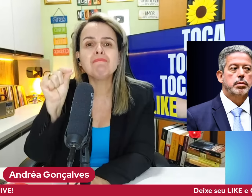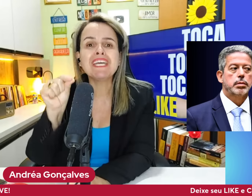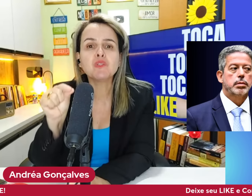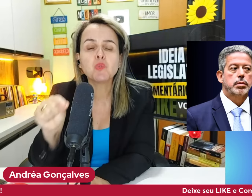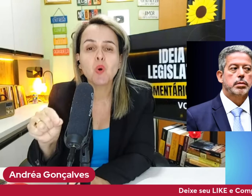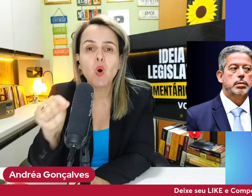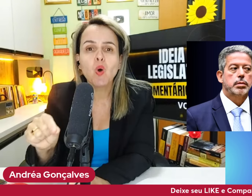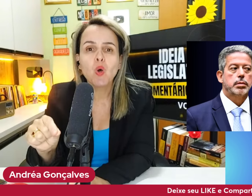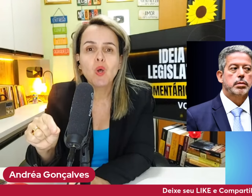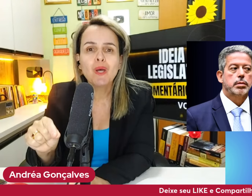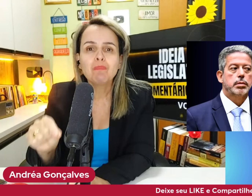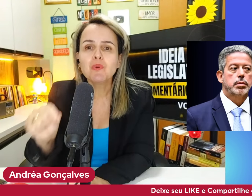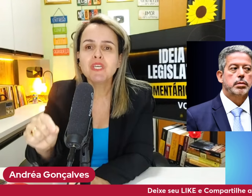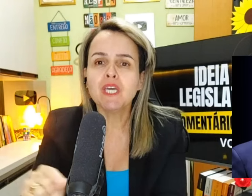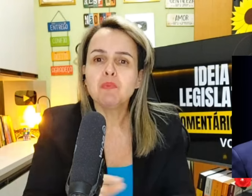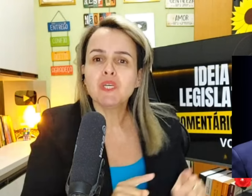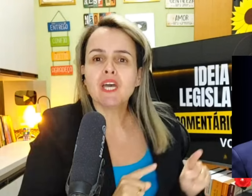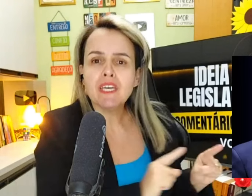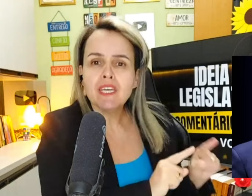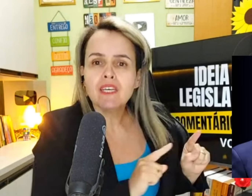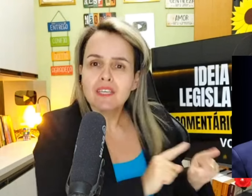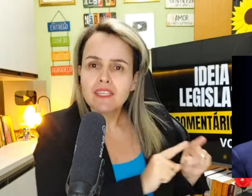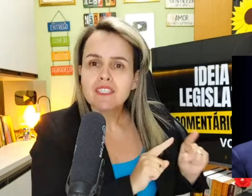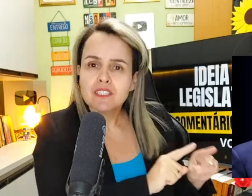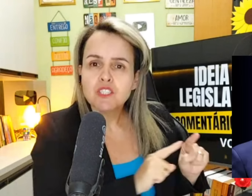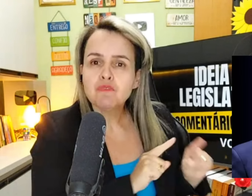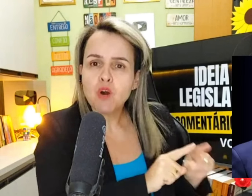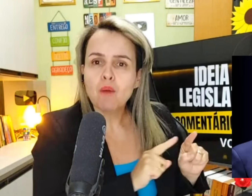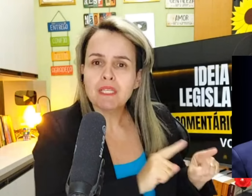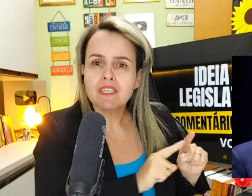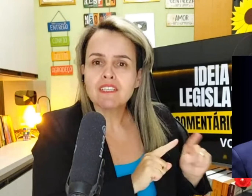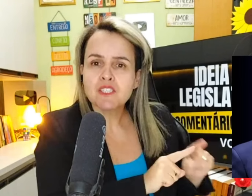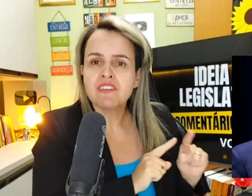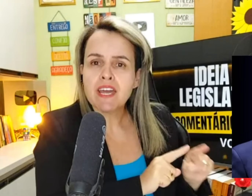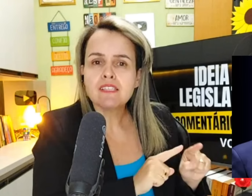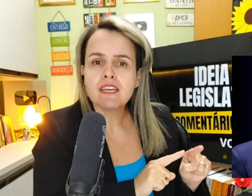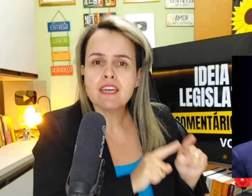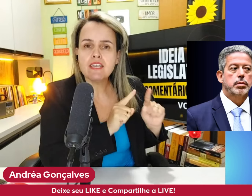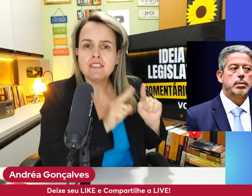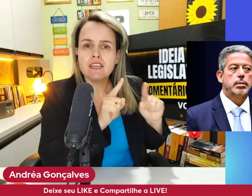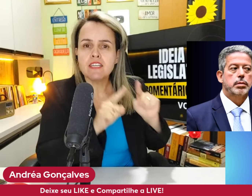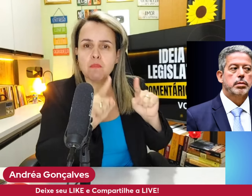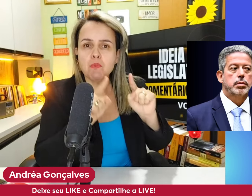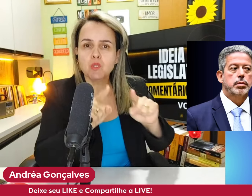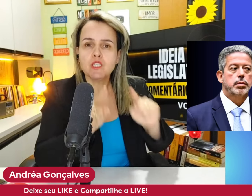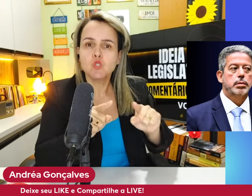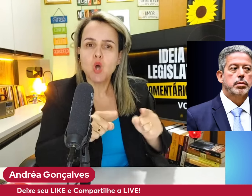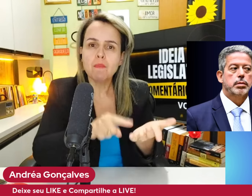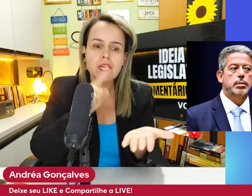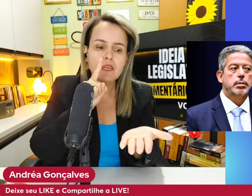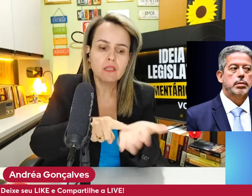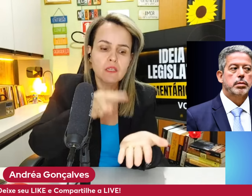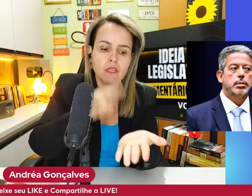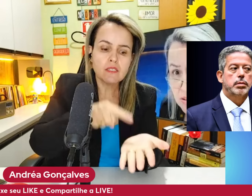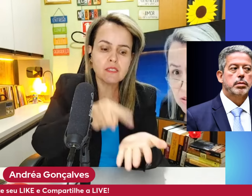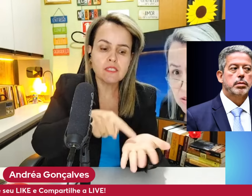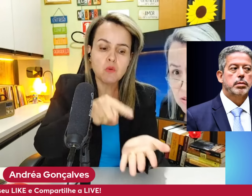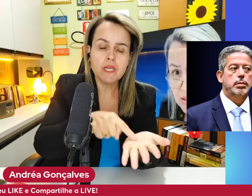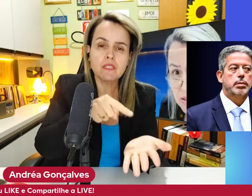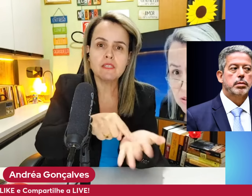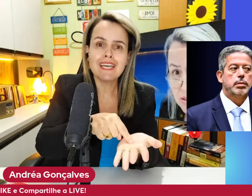do orçamento por quê Porque aí de forma transversa ele teria poder sobre